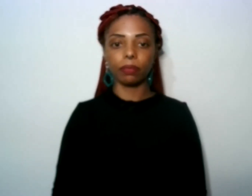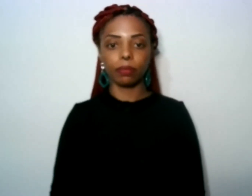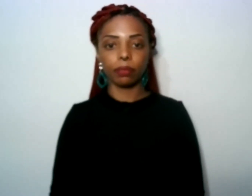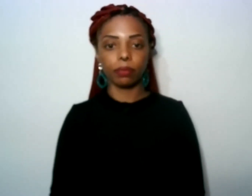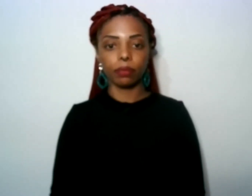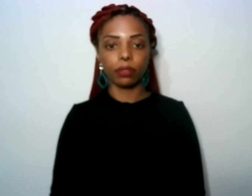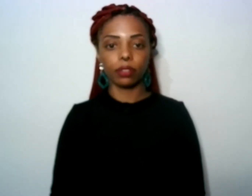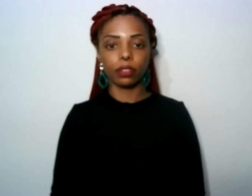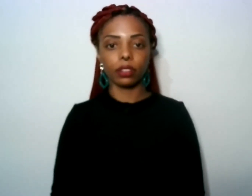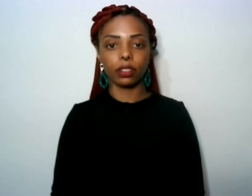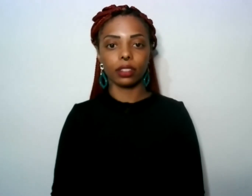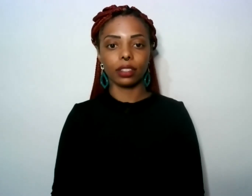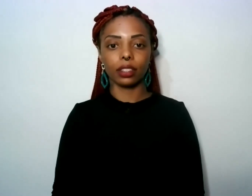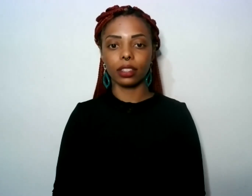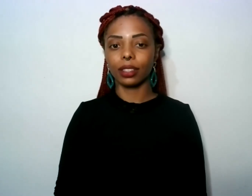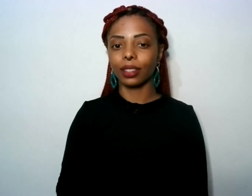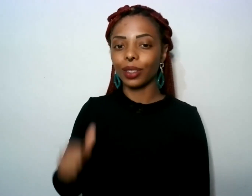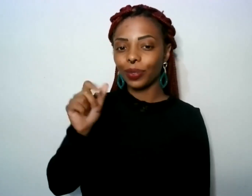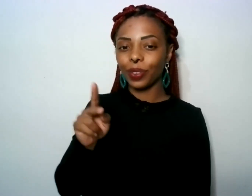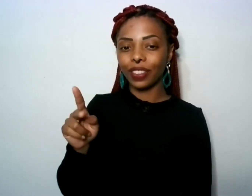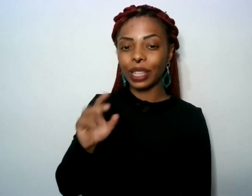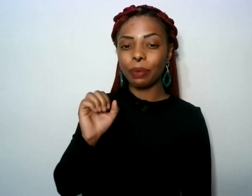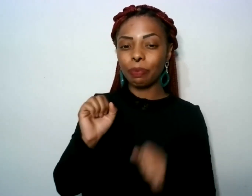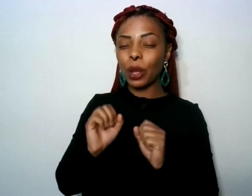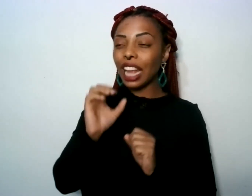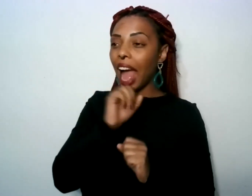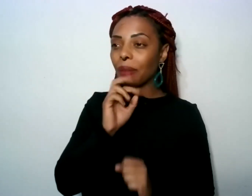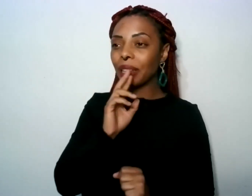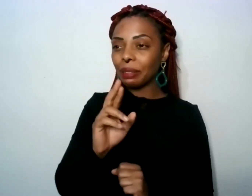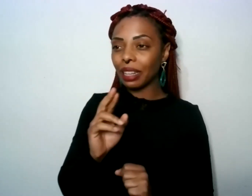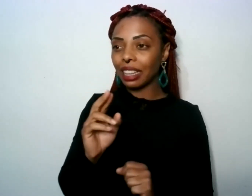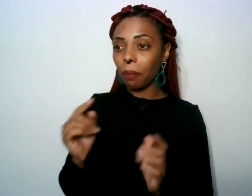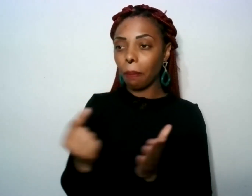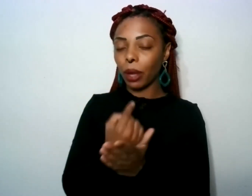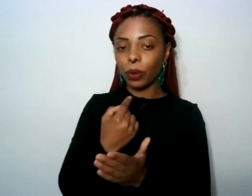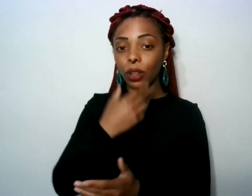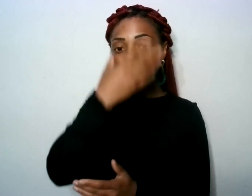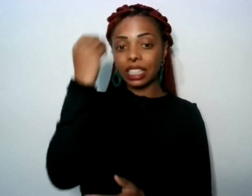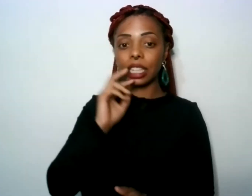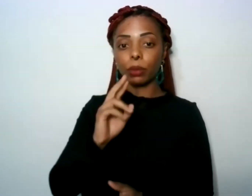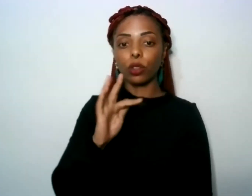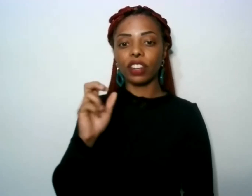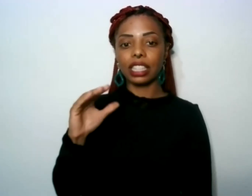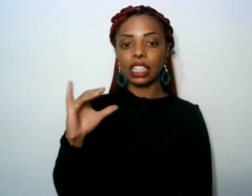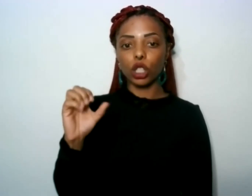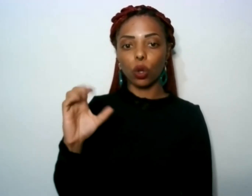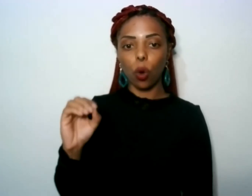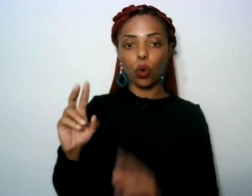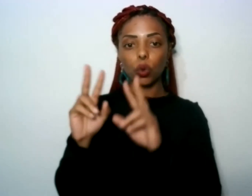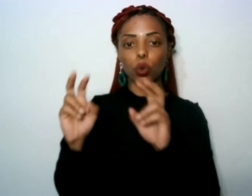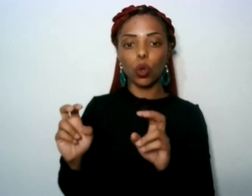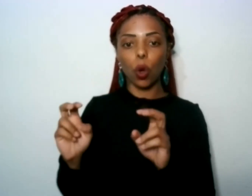professora eu posso só responder uma pergunta bem rapidinho eu esqueci de responder a pergunta do Francisco em relação a essa essa